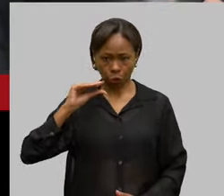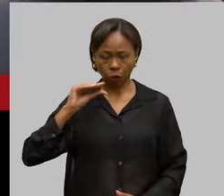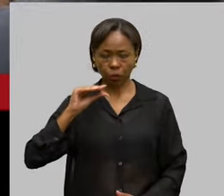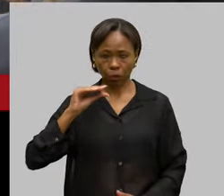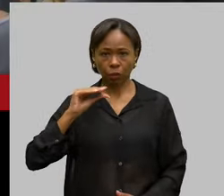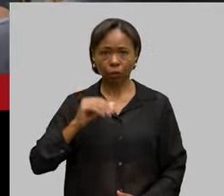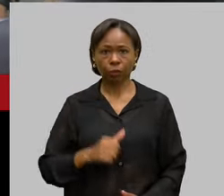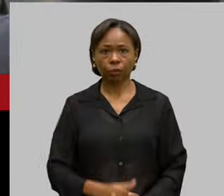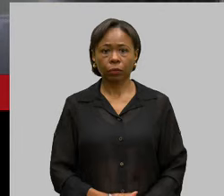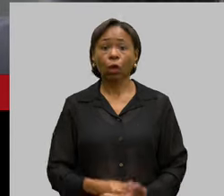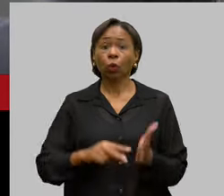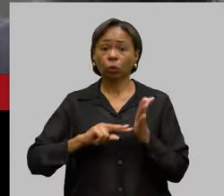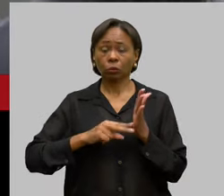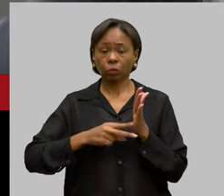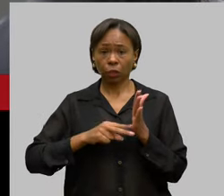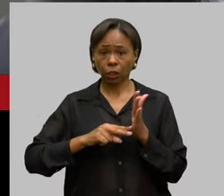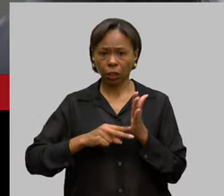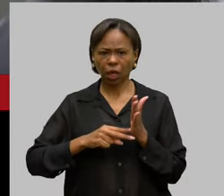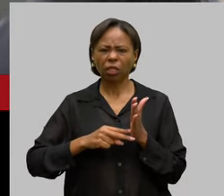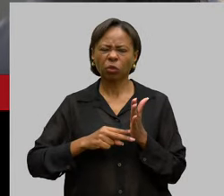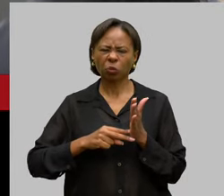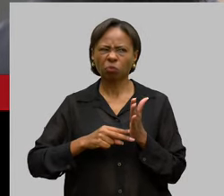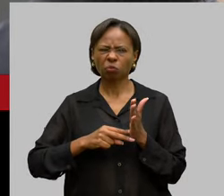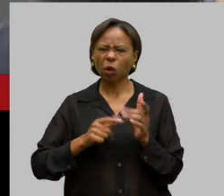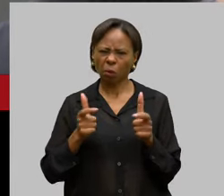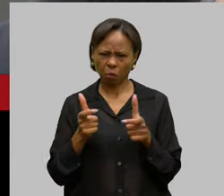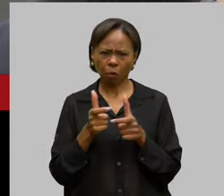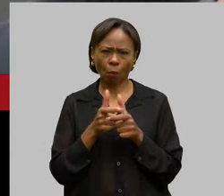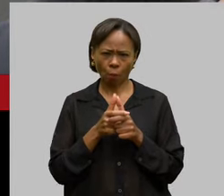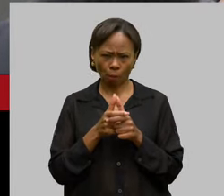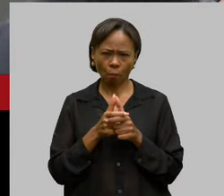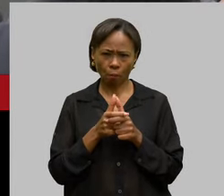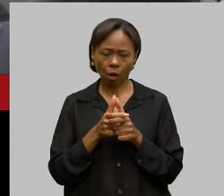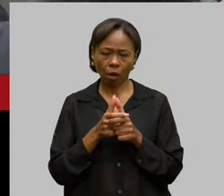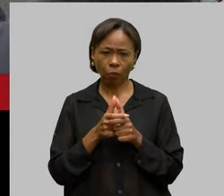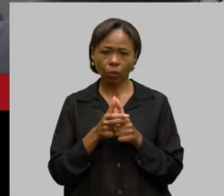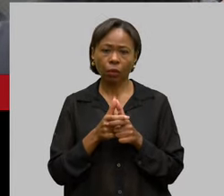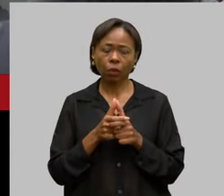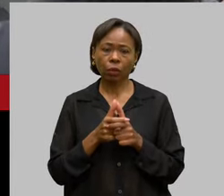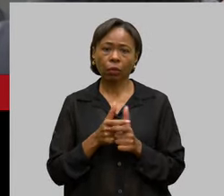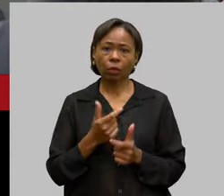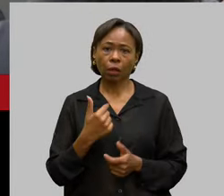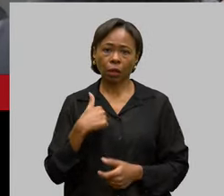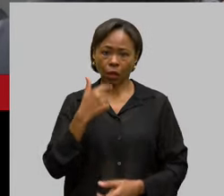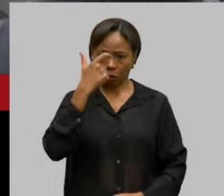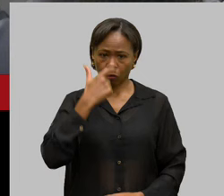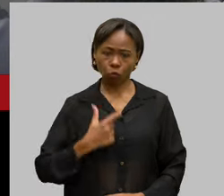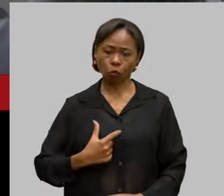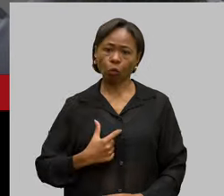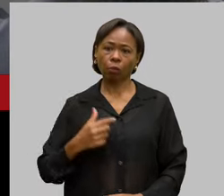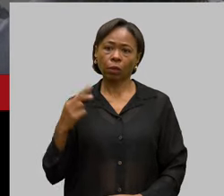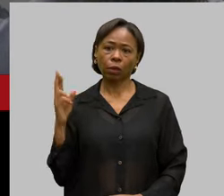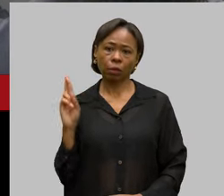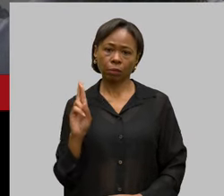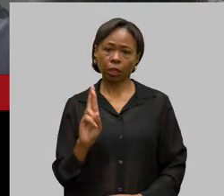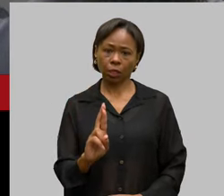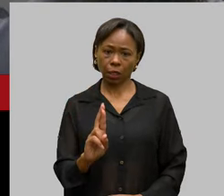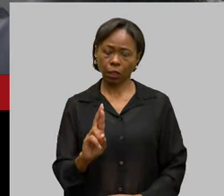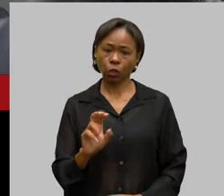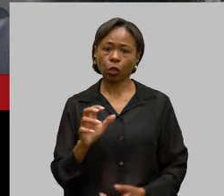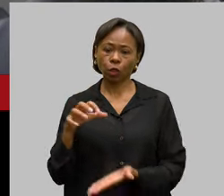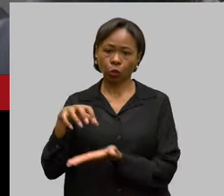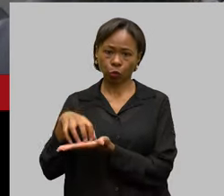lembe é um sindicato pequeno então eu tô tô representando essas duas entidades aqui